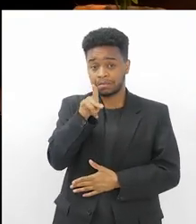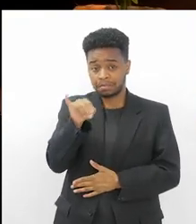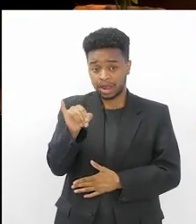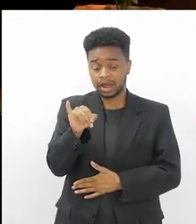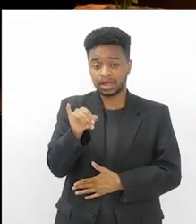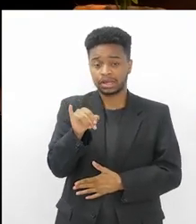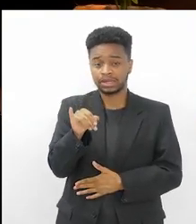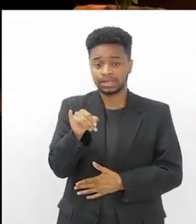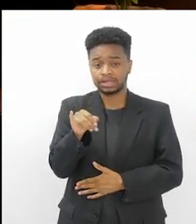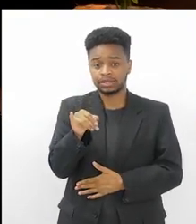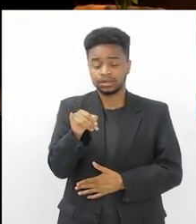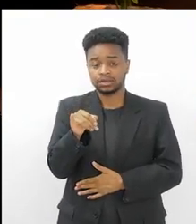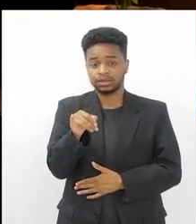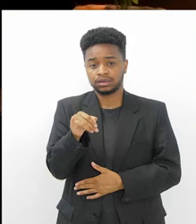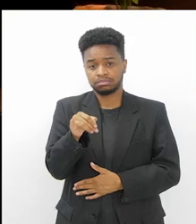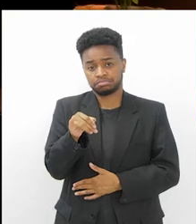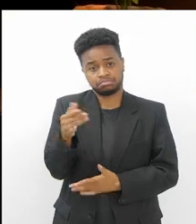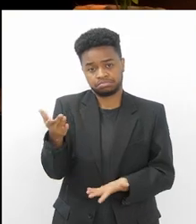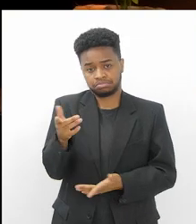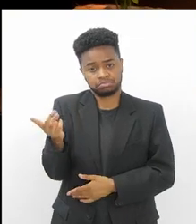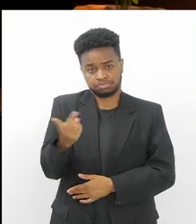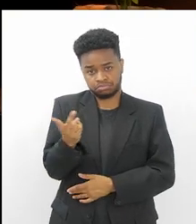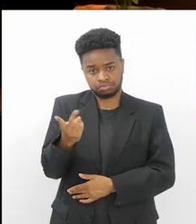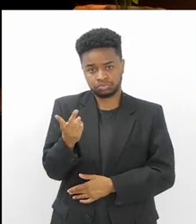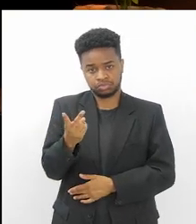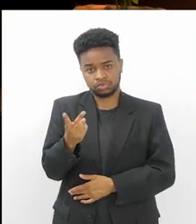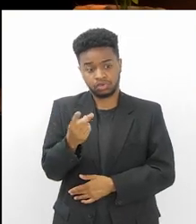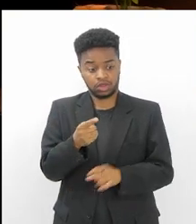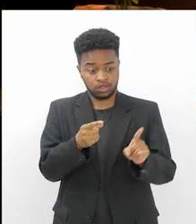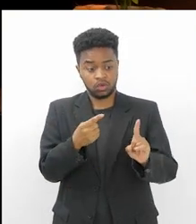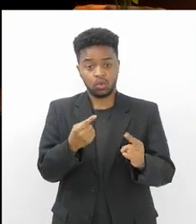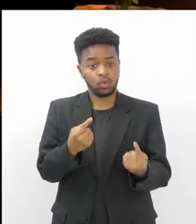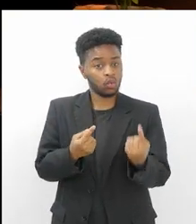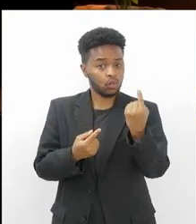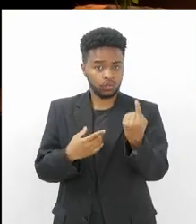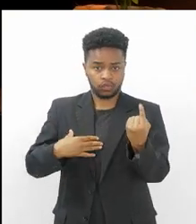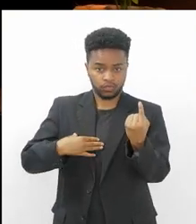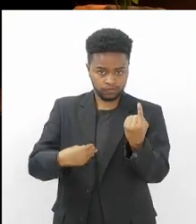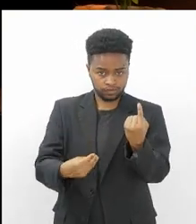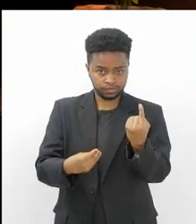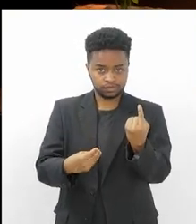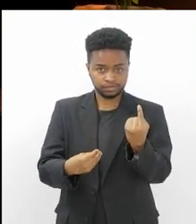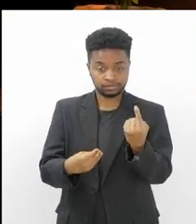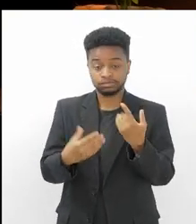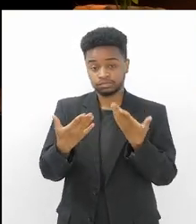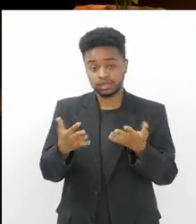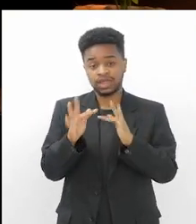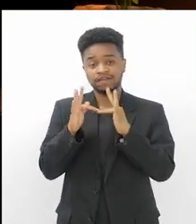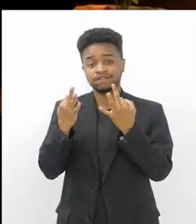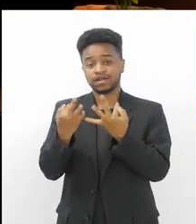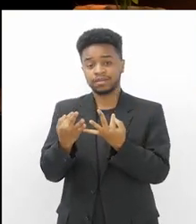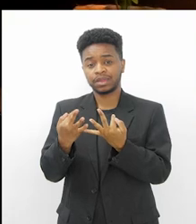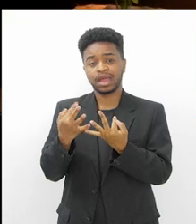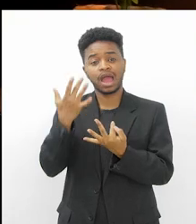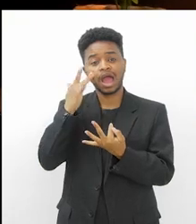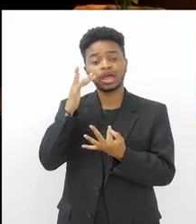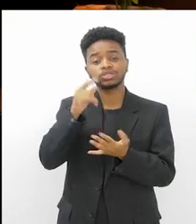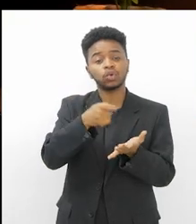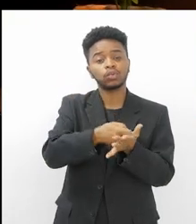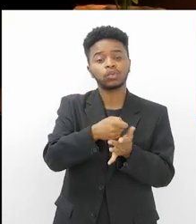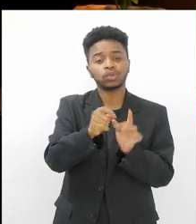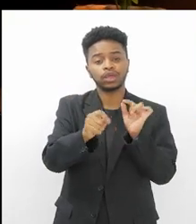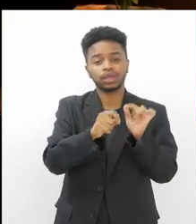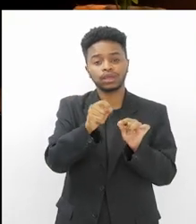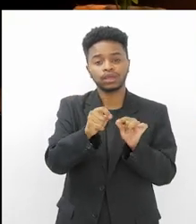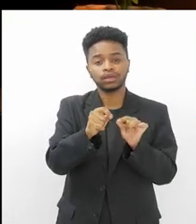o pai se sentem, ele ou ela é filho único ou única, e os pais se sentem na obrigação